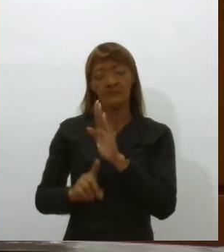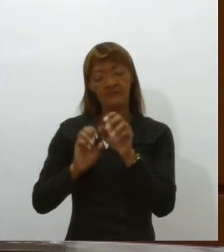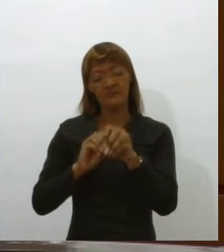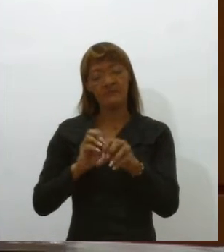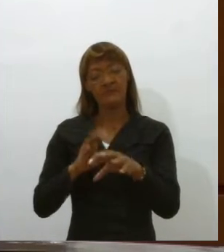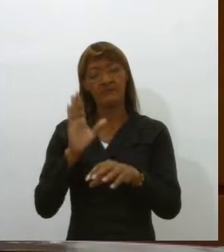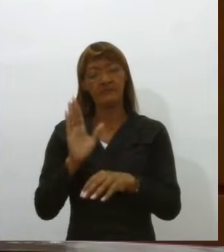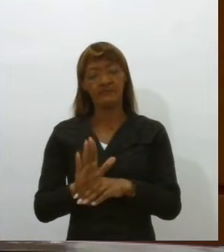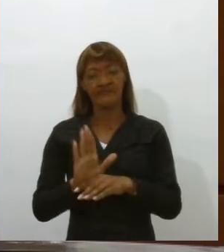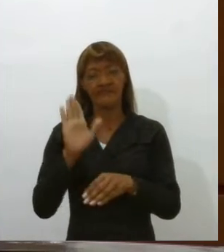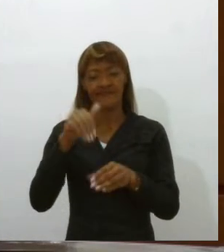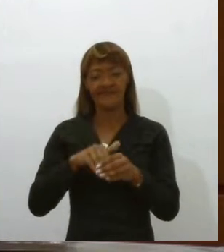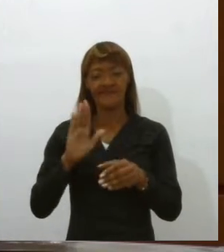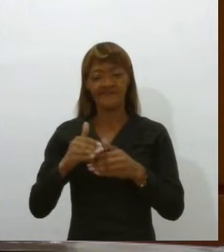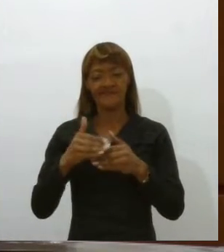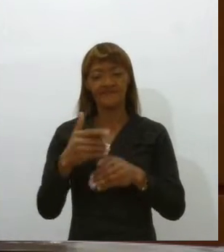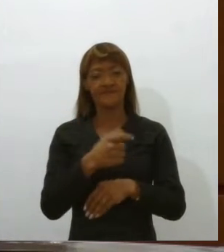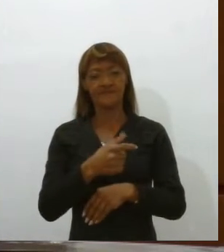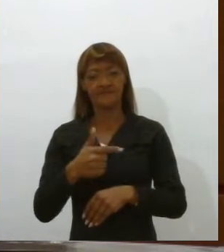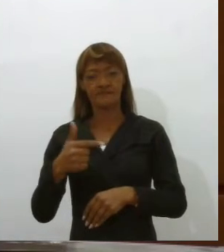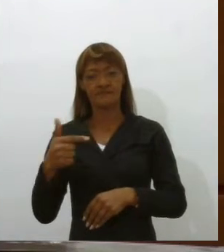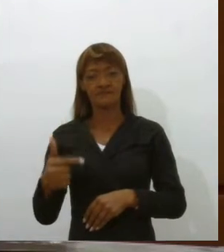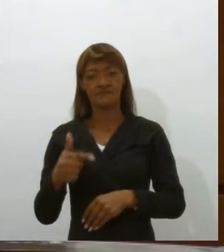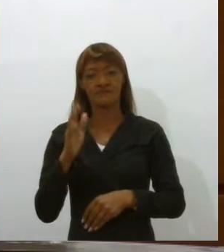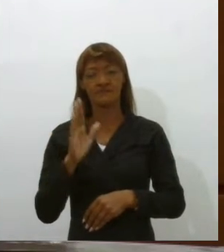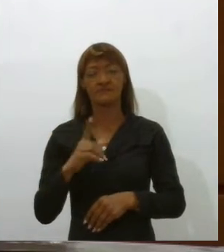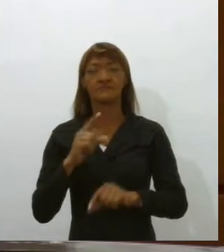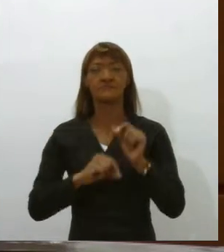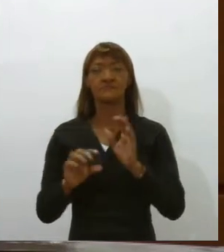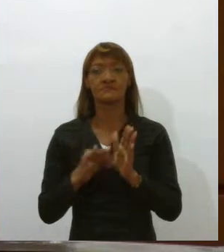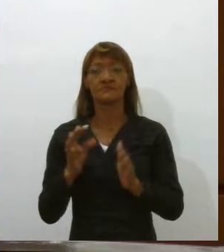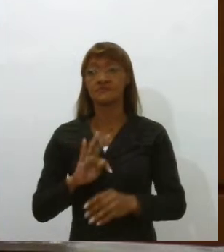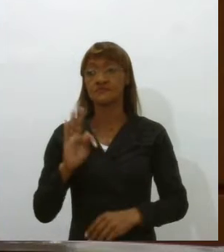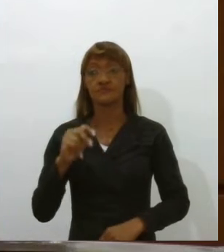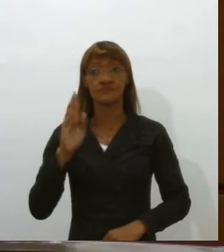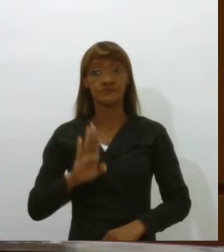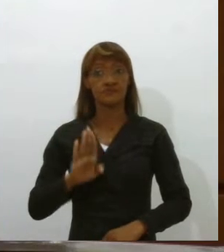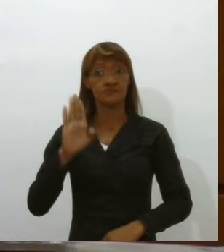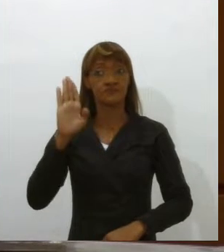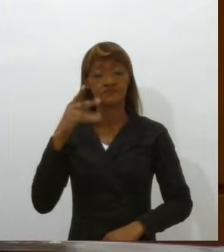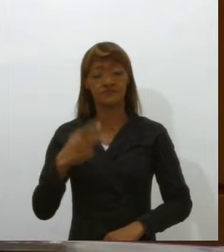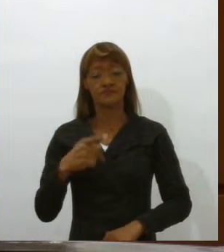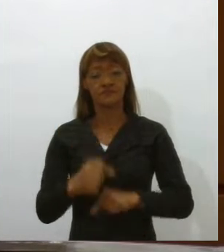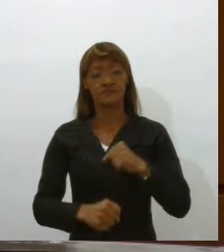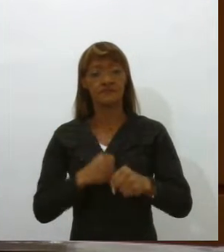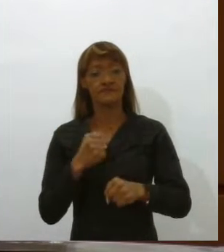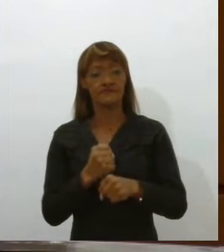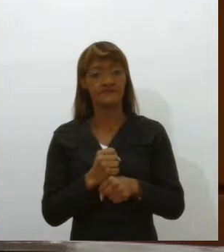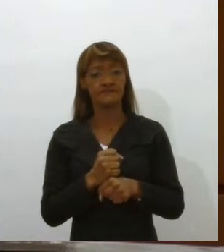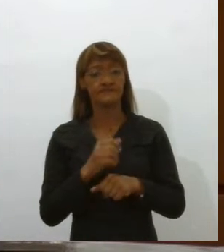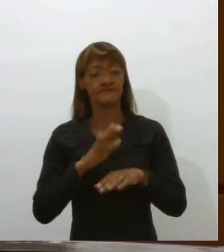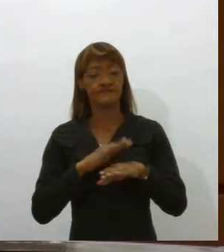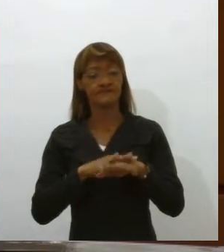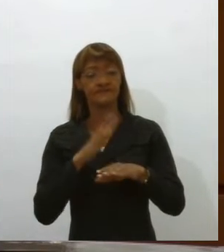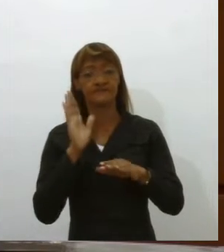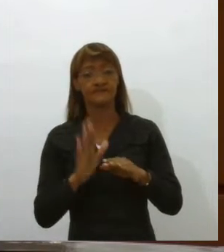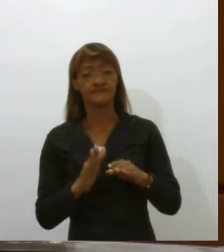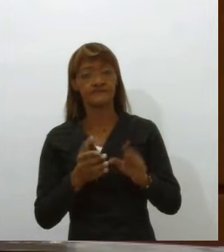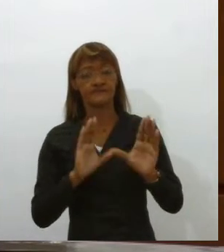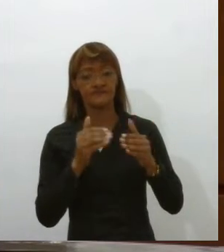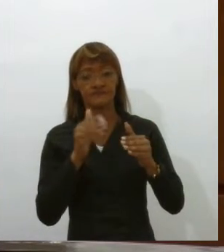2022. O documento, aberto à assinatura de todos os candidatos no pleito deste ano, foi elaborado pela Rede de Ativistas pela Educação